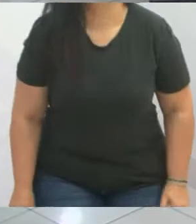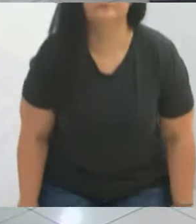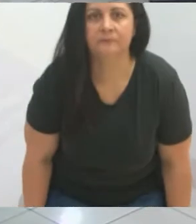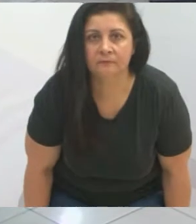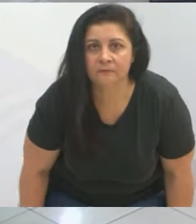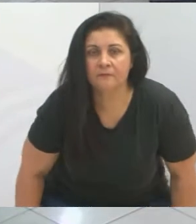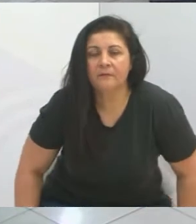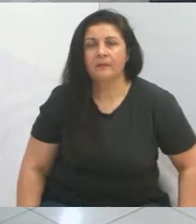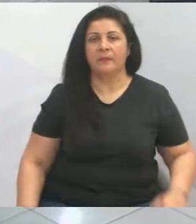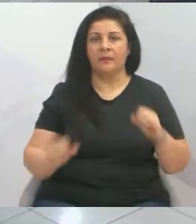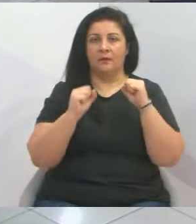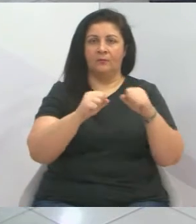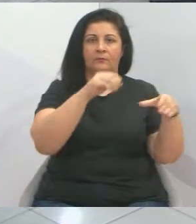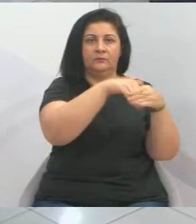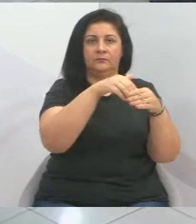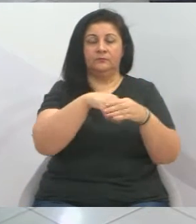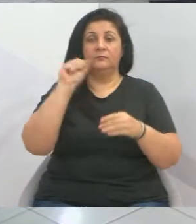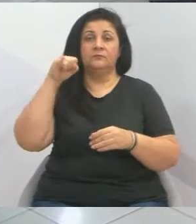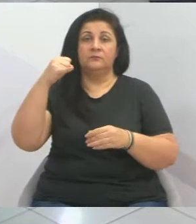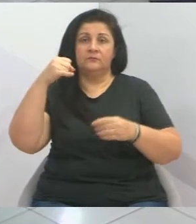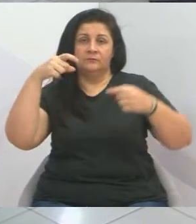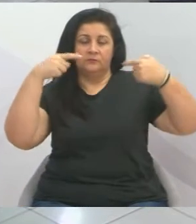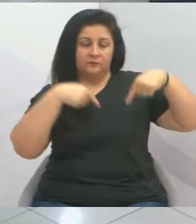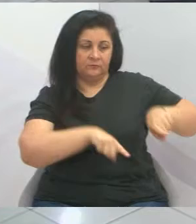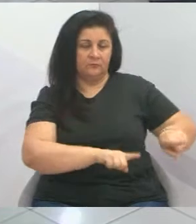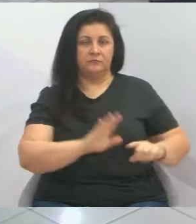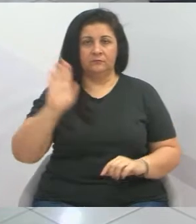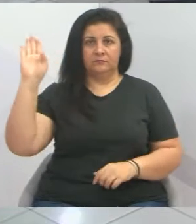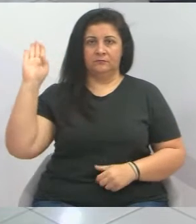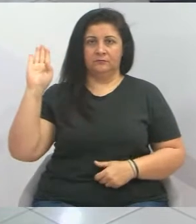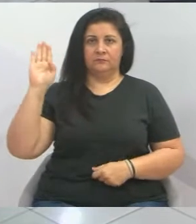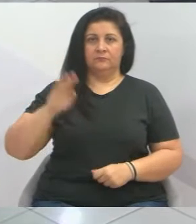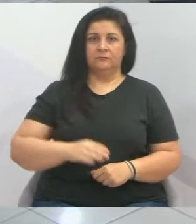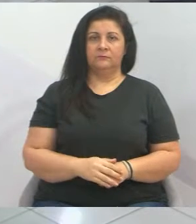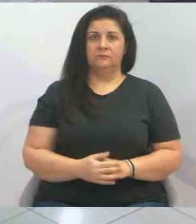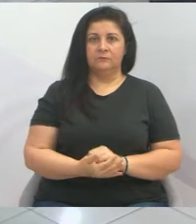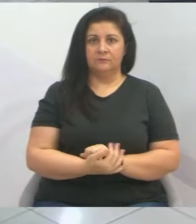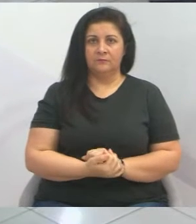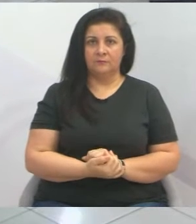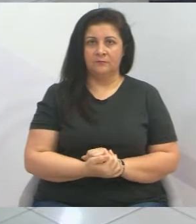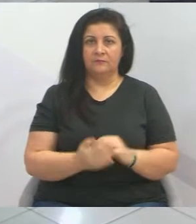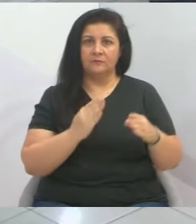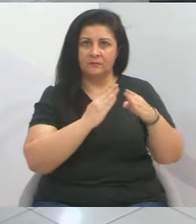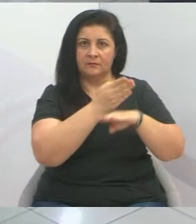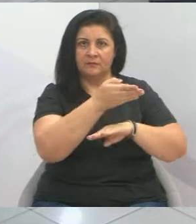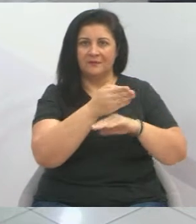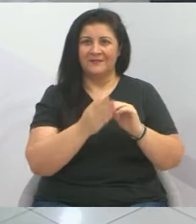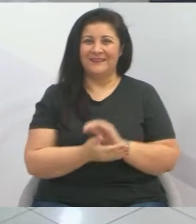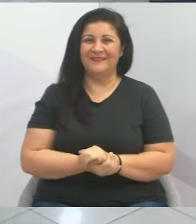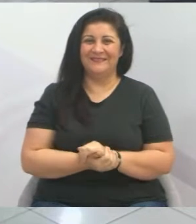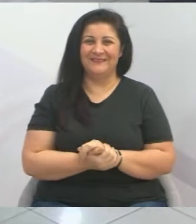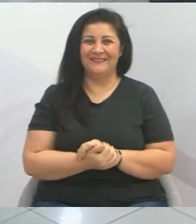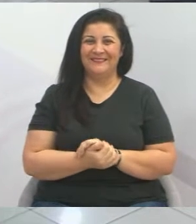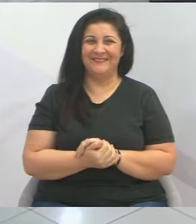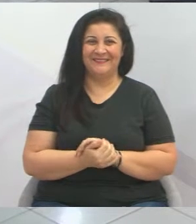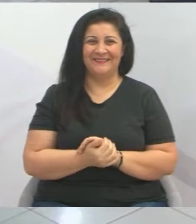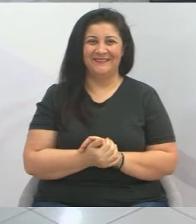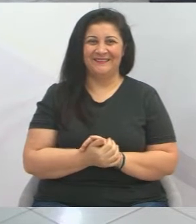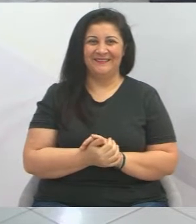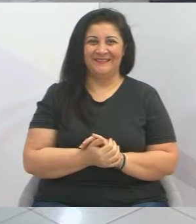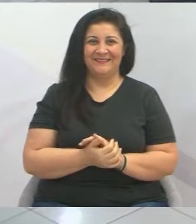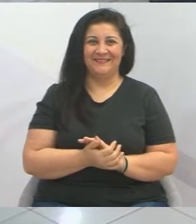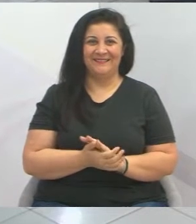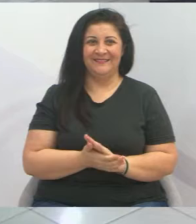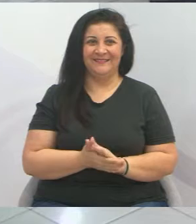e o requerimento está em votação que foram encontrados por favor que manifesta nos braços requerimento aprovado próximo requerimento